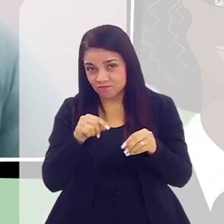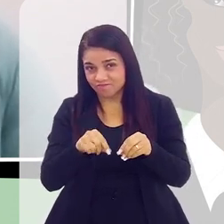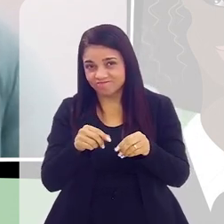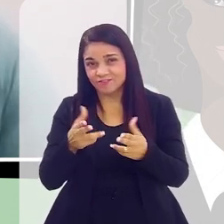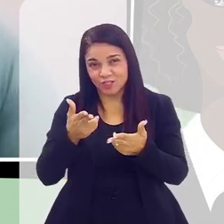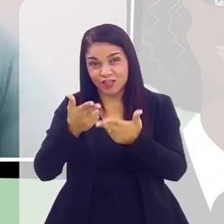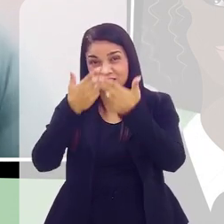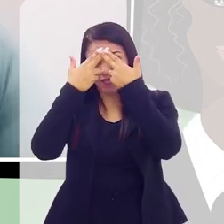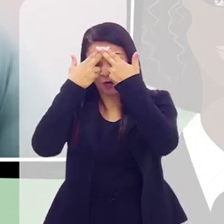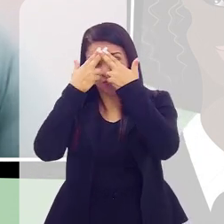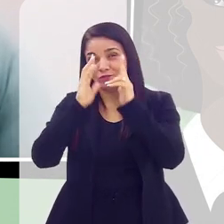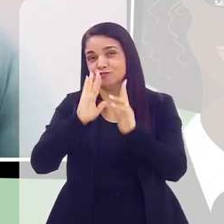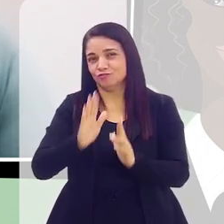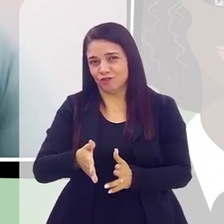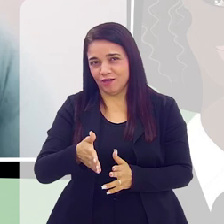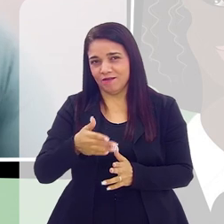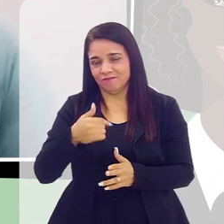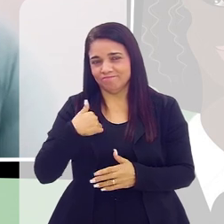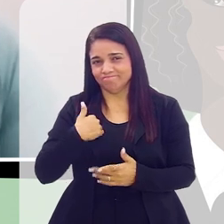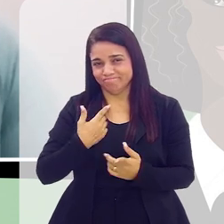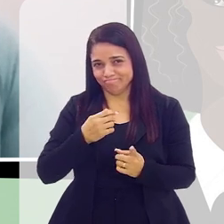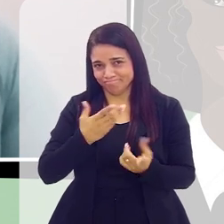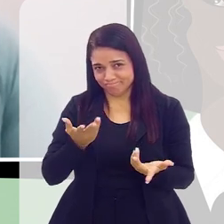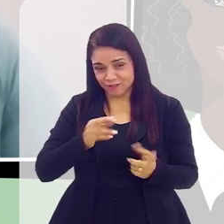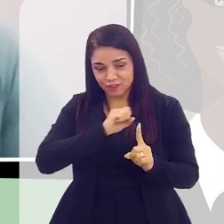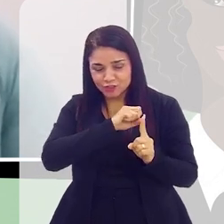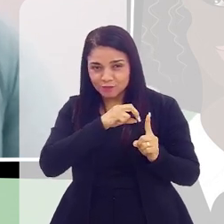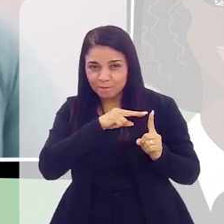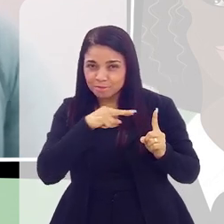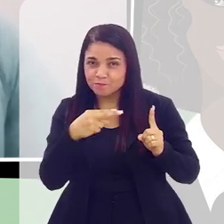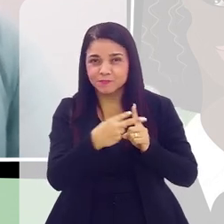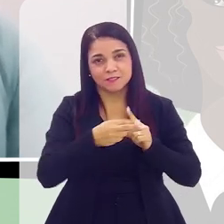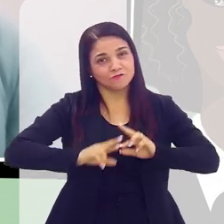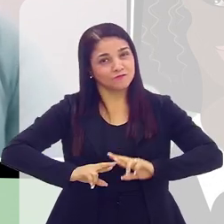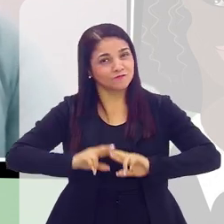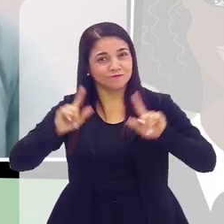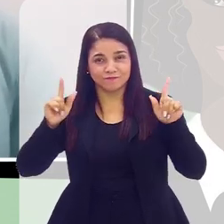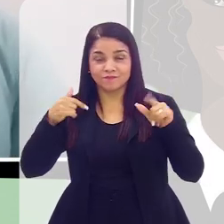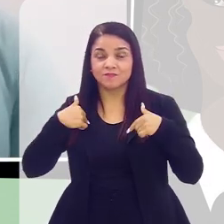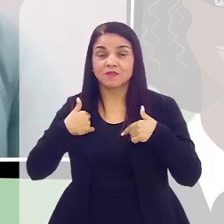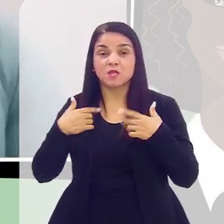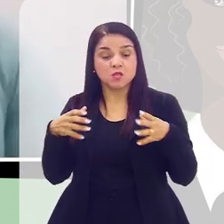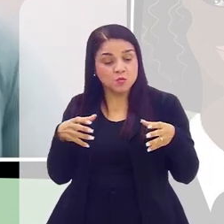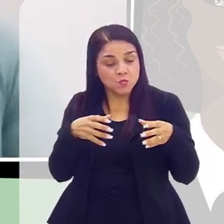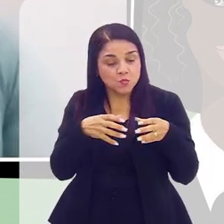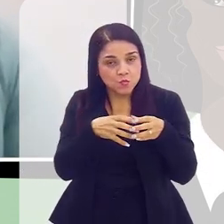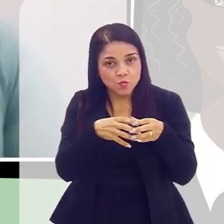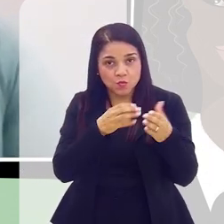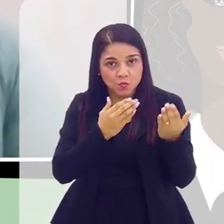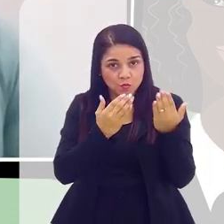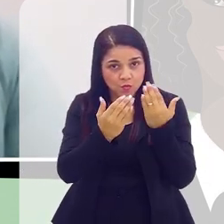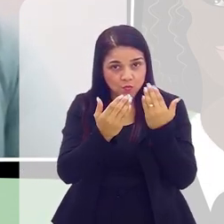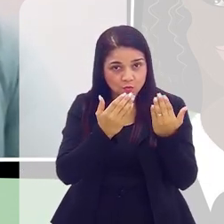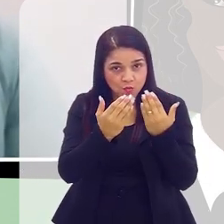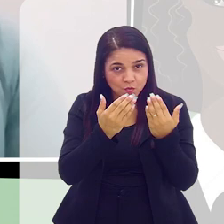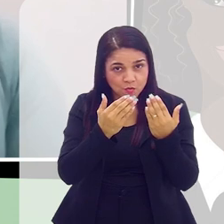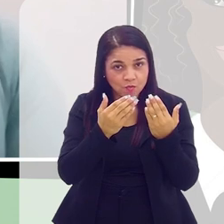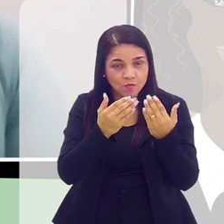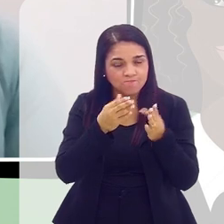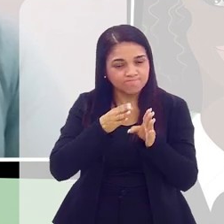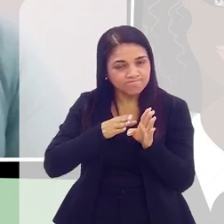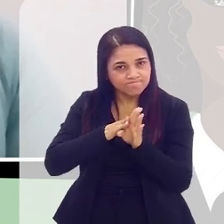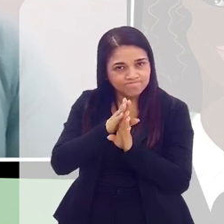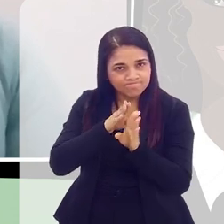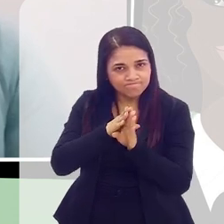grande trauma, porque ninguém tem essa expectativa. Então, a equipe de psicologia, ela começa a fazer